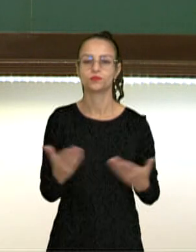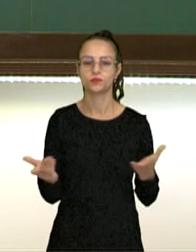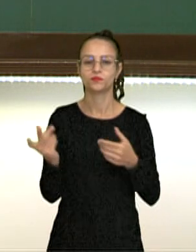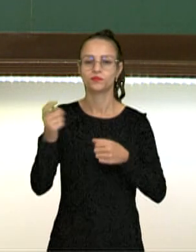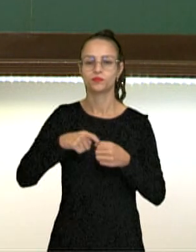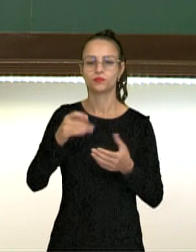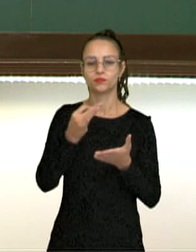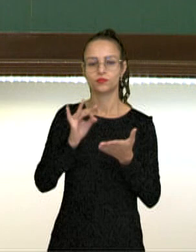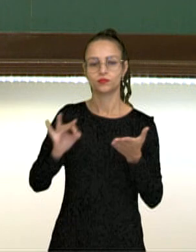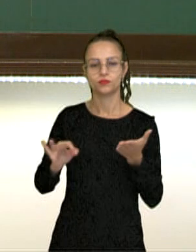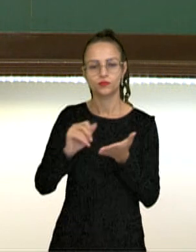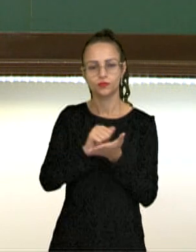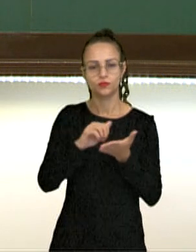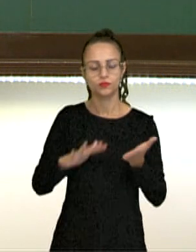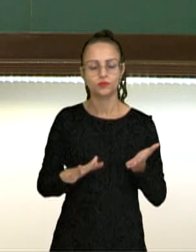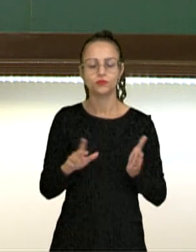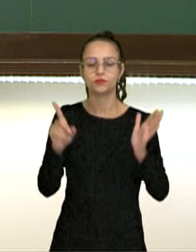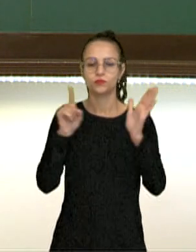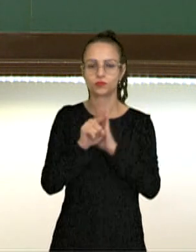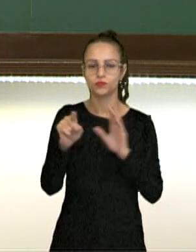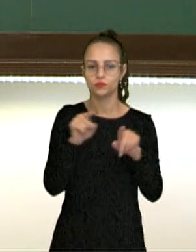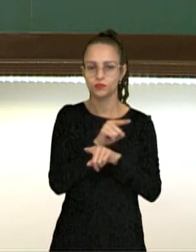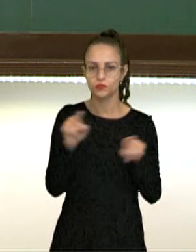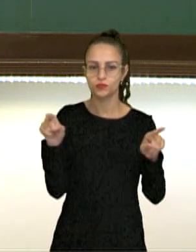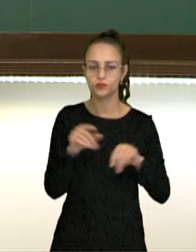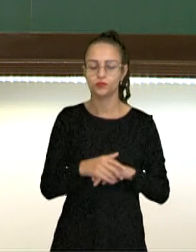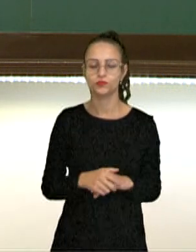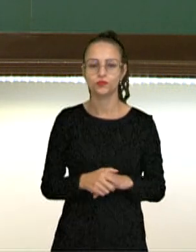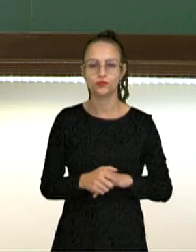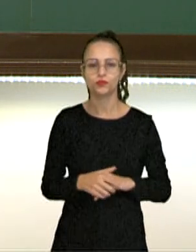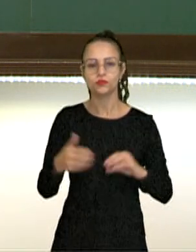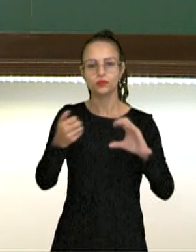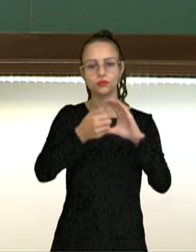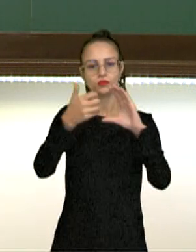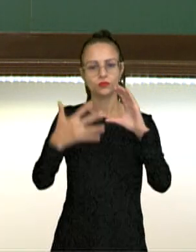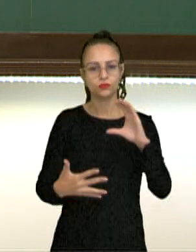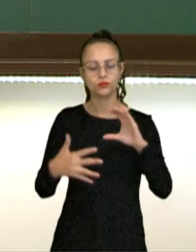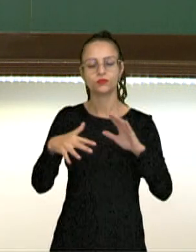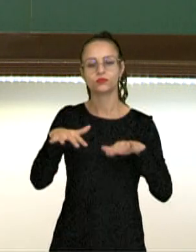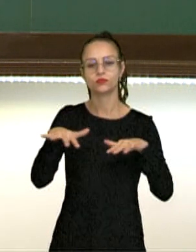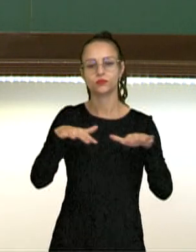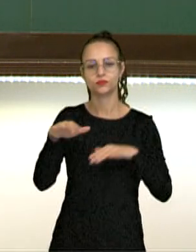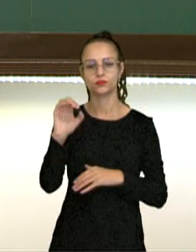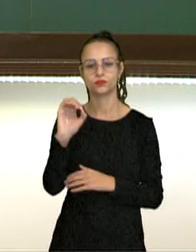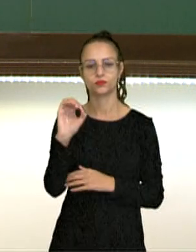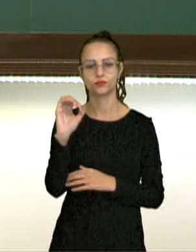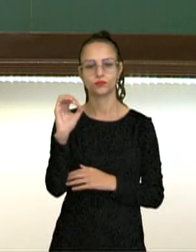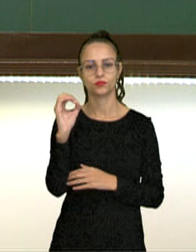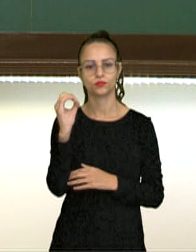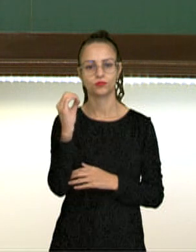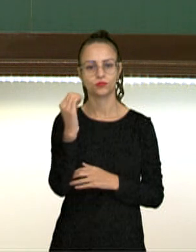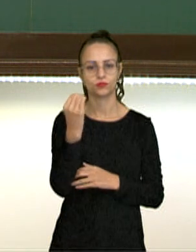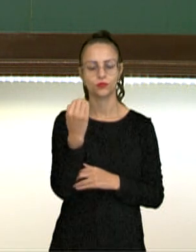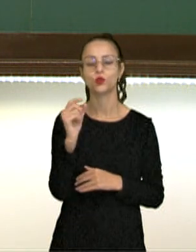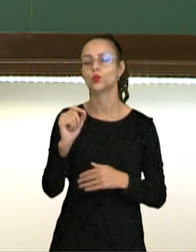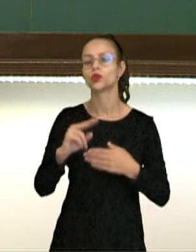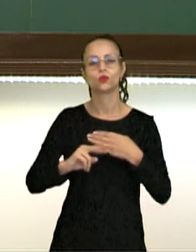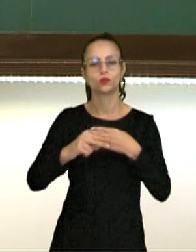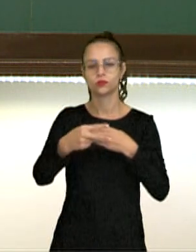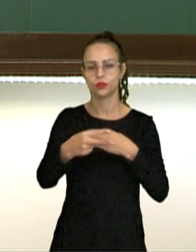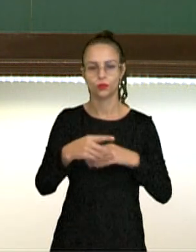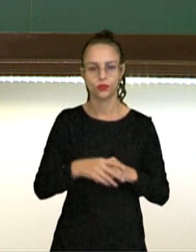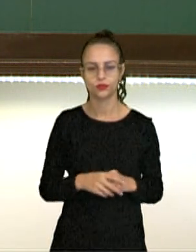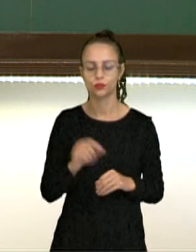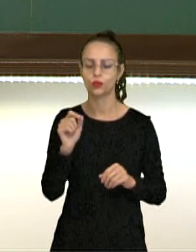Voltamos com a correção da atividade, perguntinha ali para vocês. Características do movimento de rotação, consequências. O que